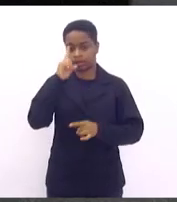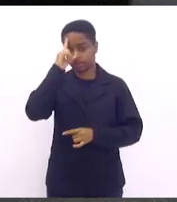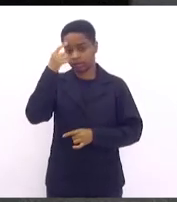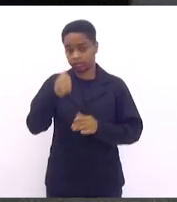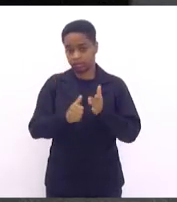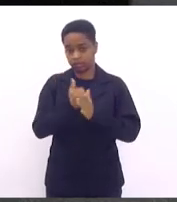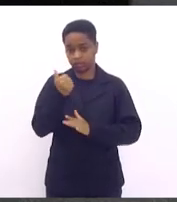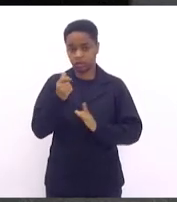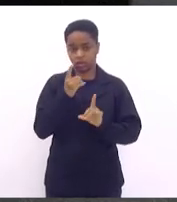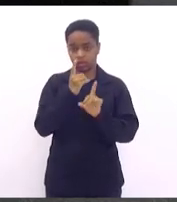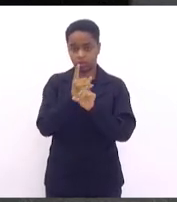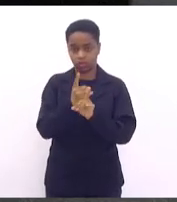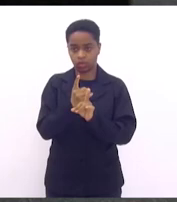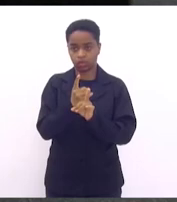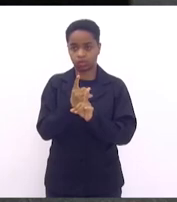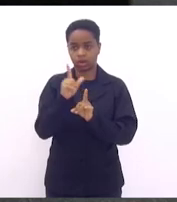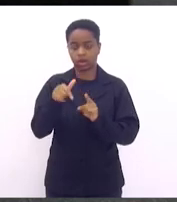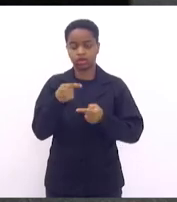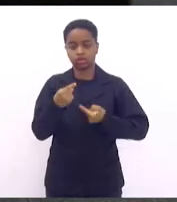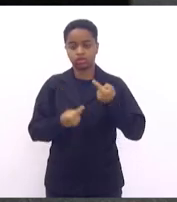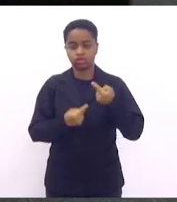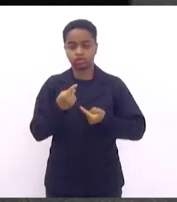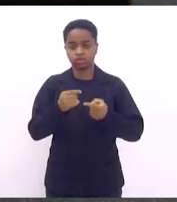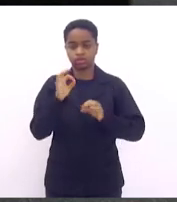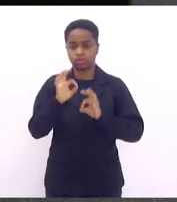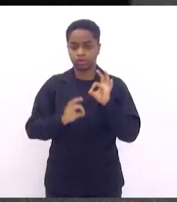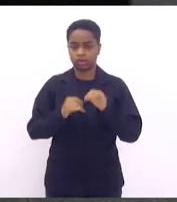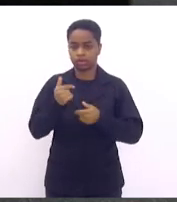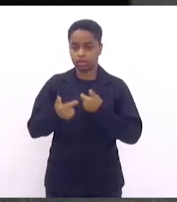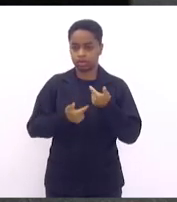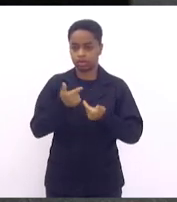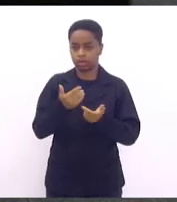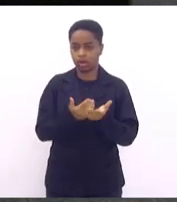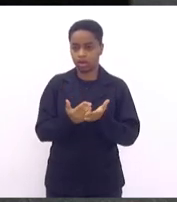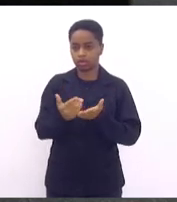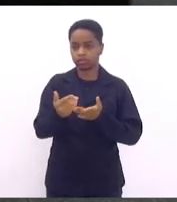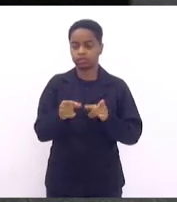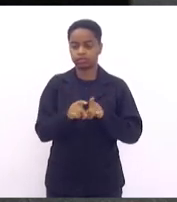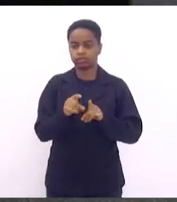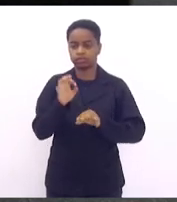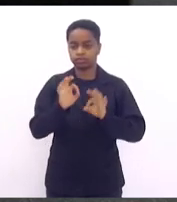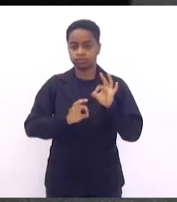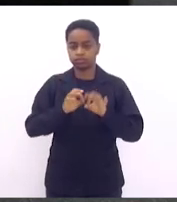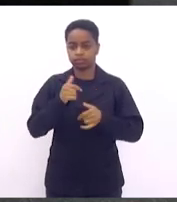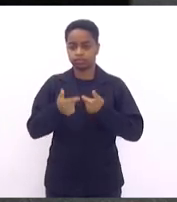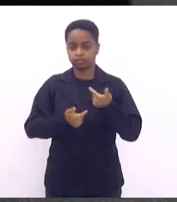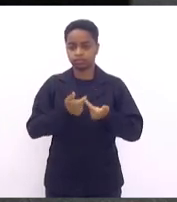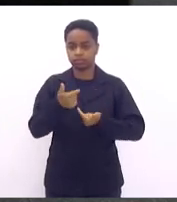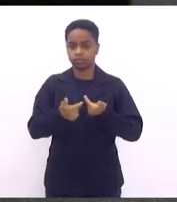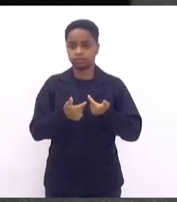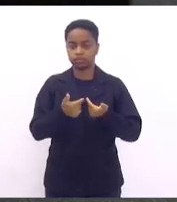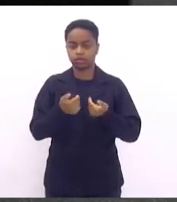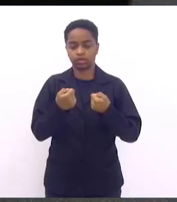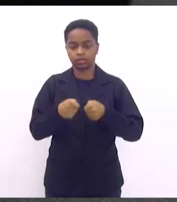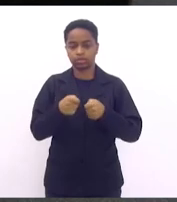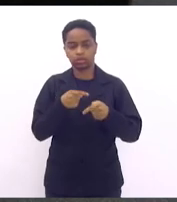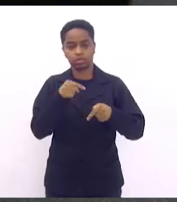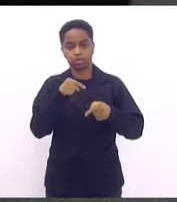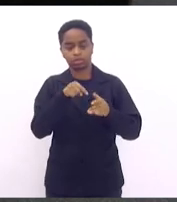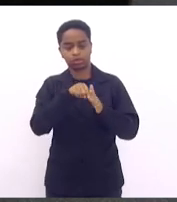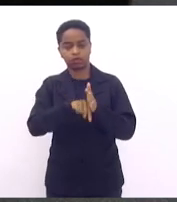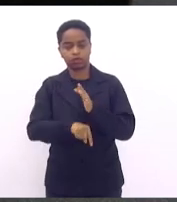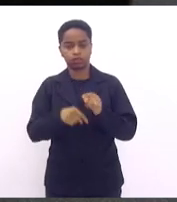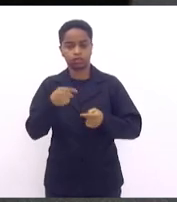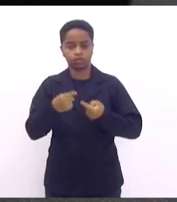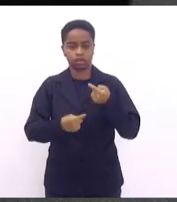encontro de instalação é de discutir um plano de trabalho inicial. E esse plano de trabalho inicial ser aprofundado com os debates que vão